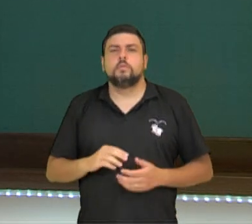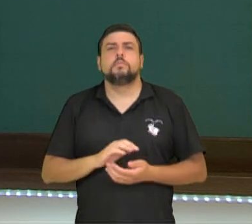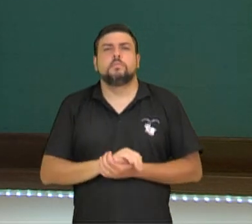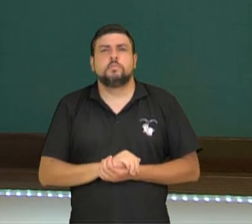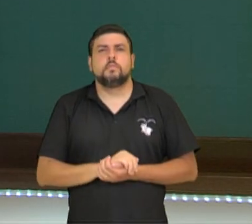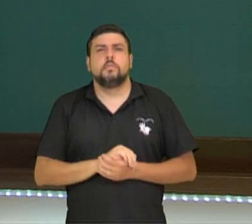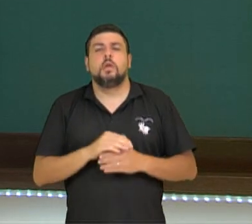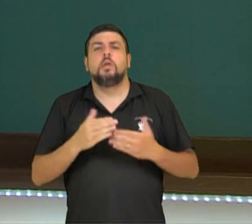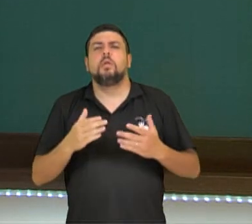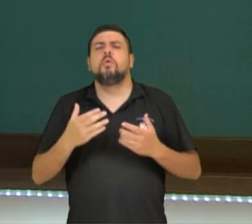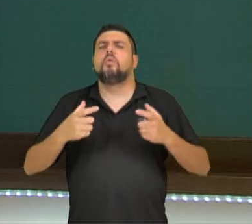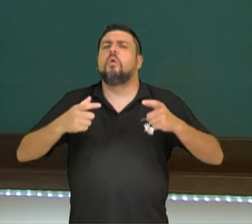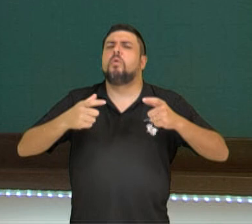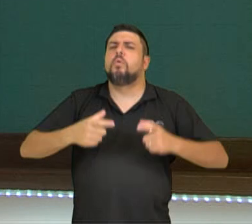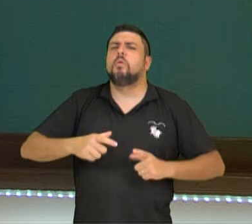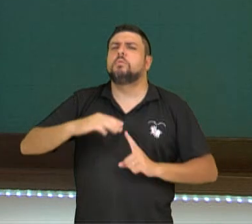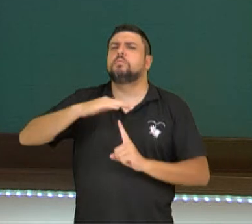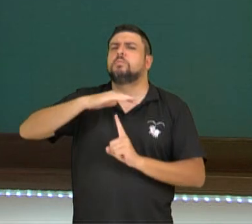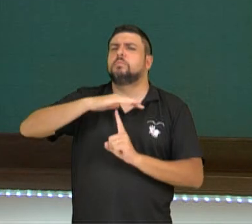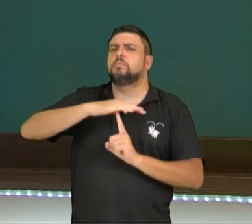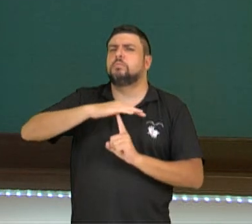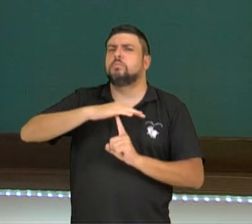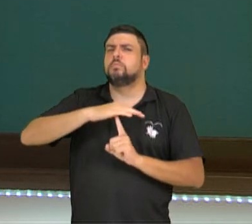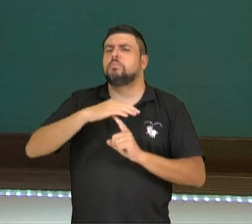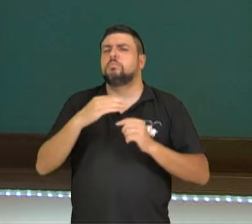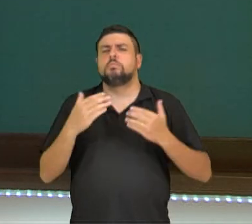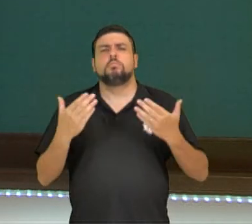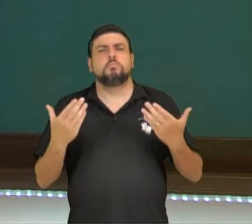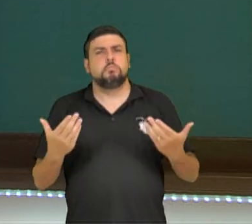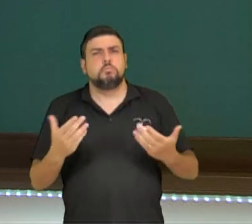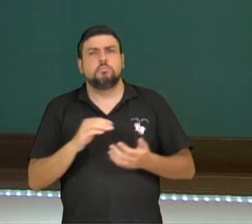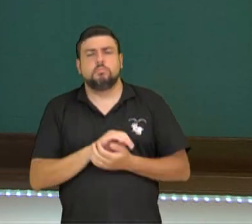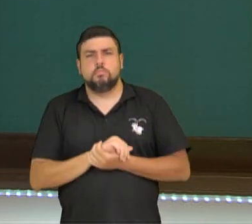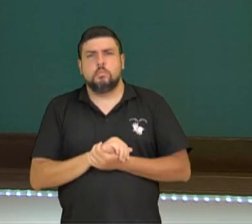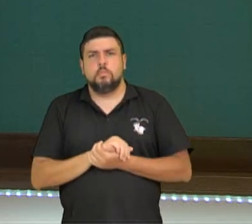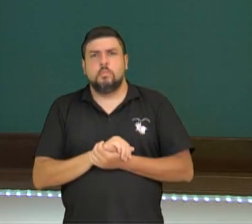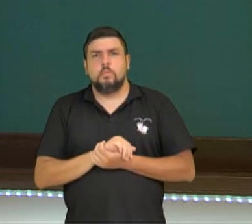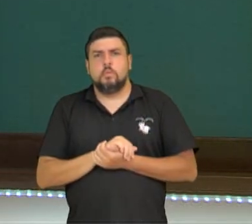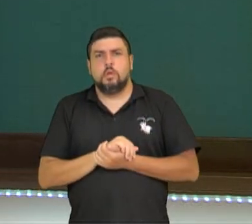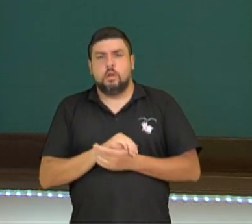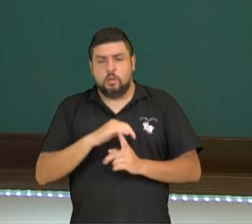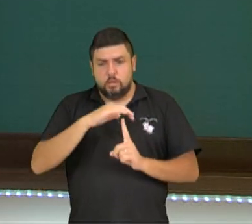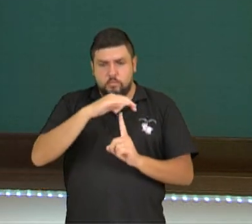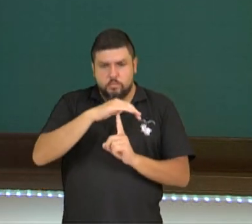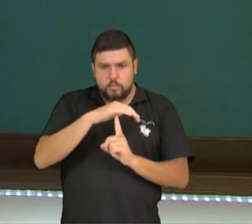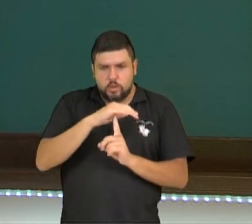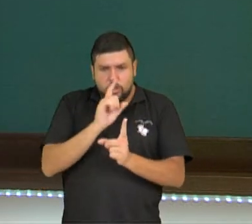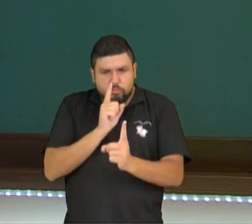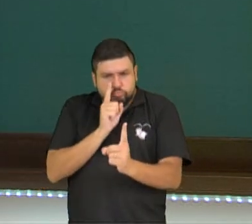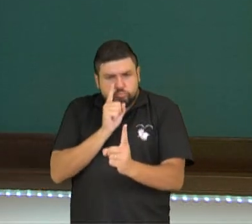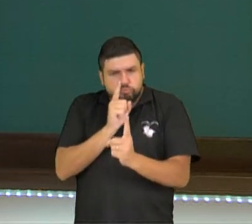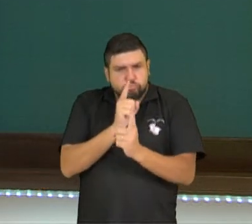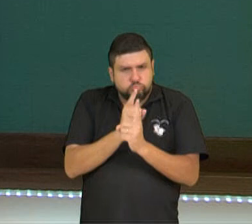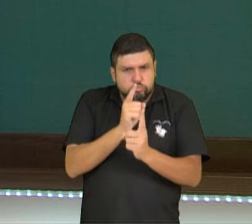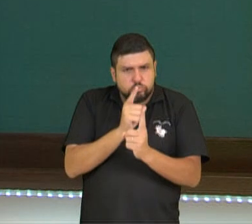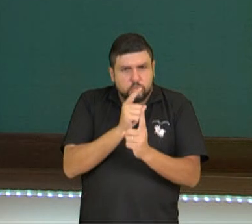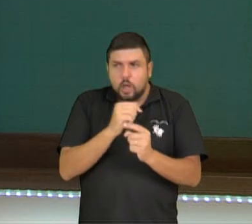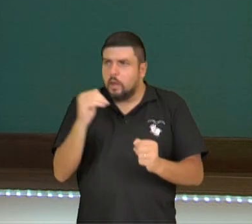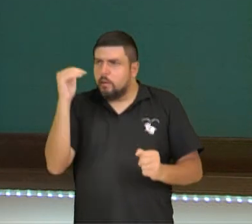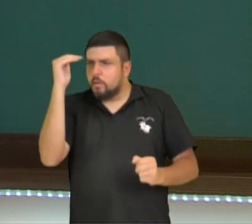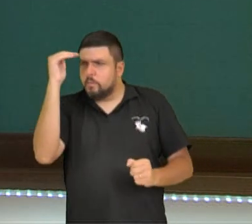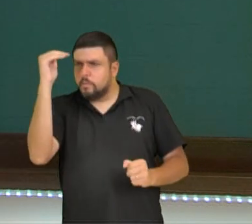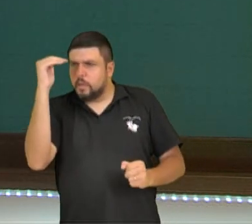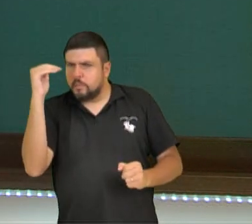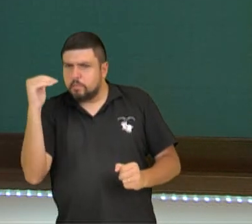está o Paraná, o estado do Paraná, para a gente entender ali a quais bacias hidrográficas dessa divisão do Brasil